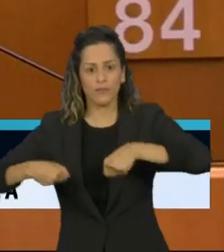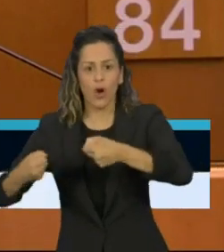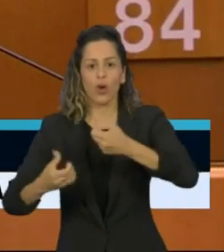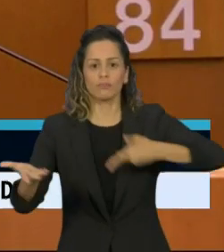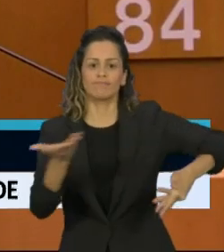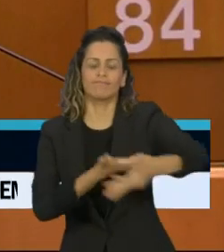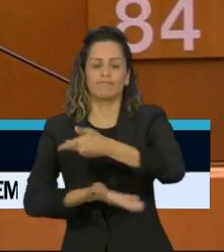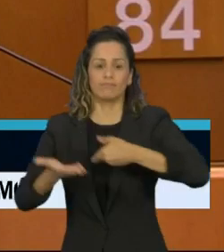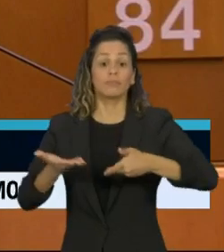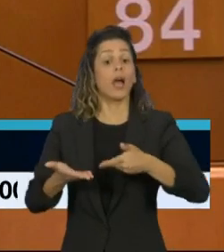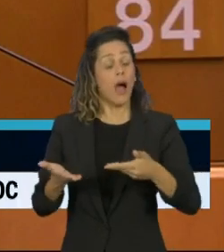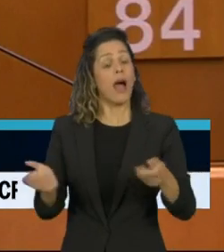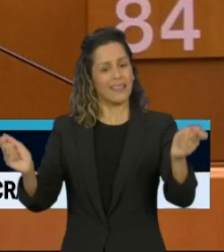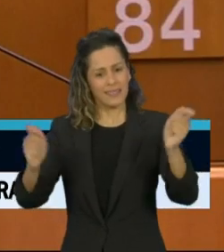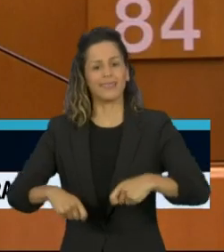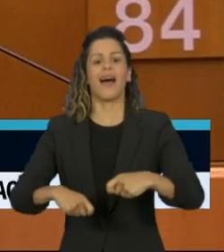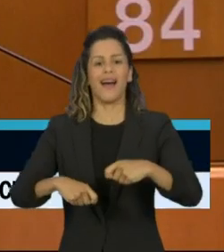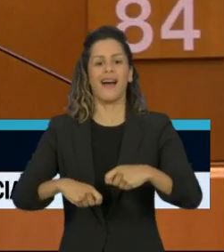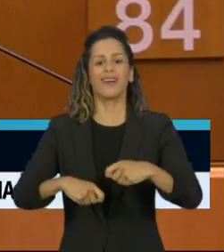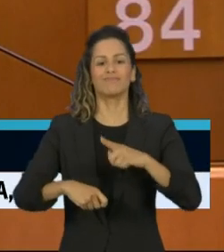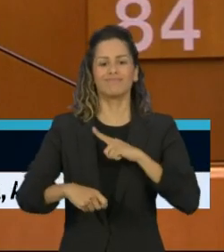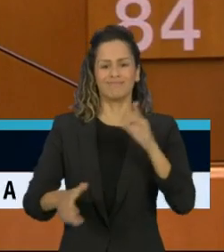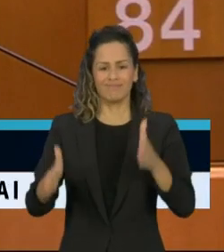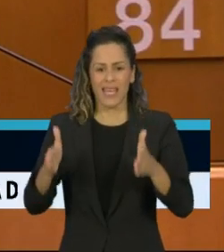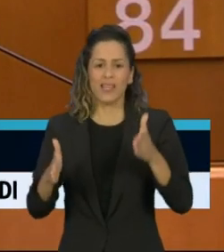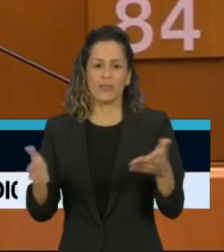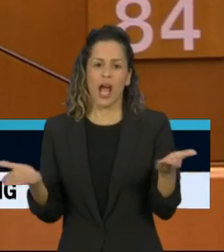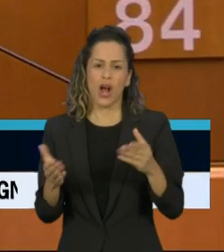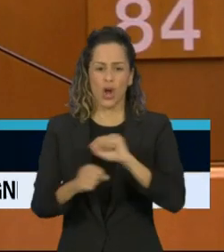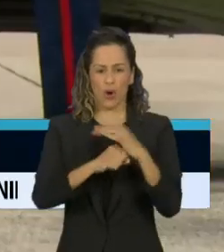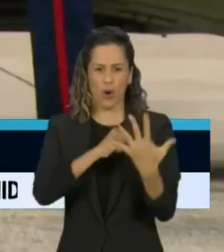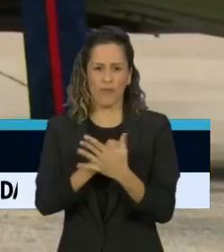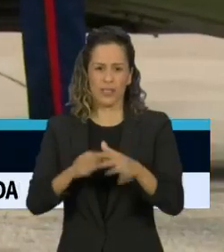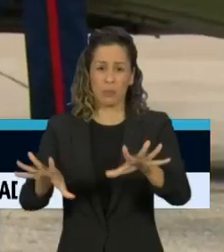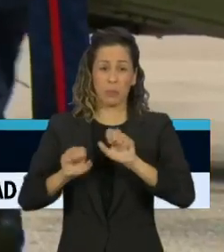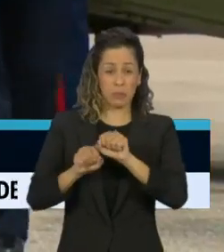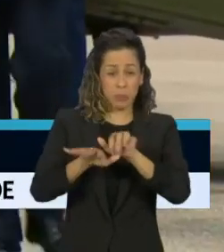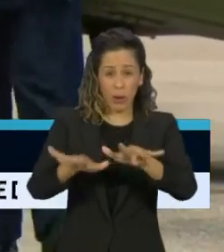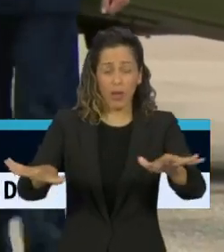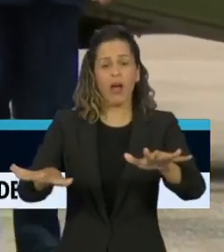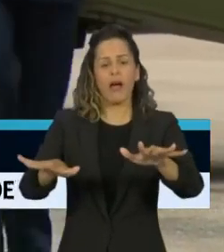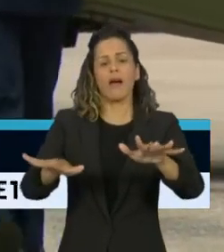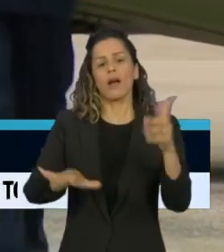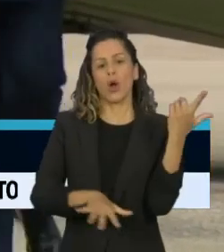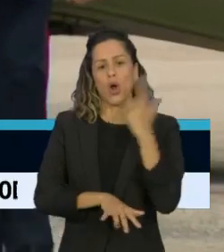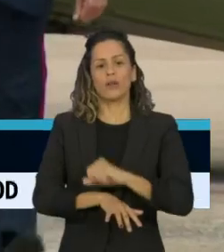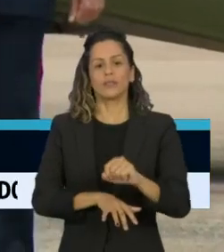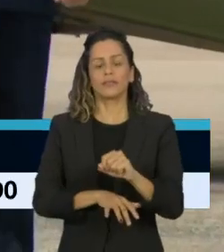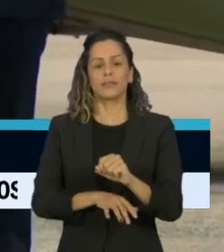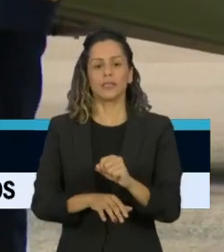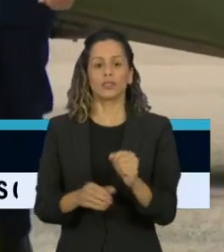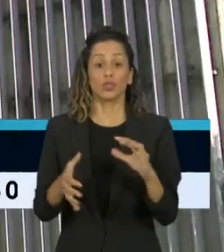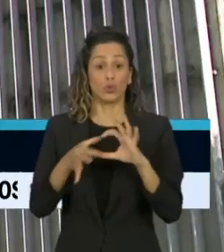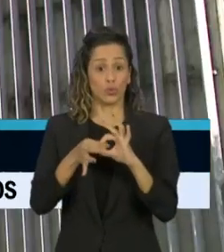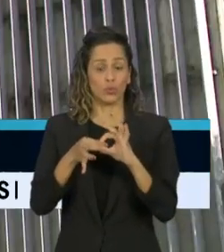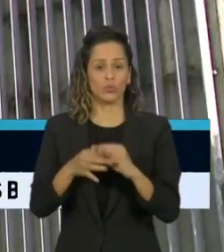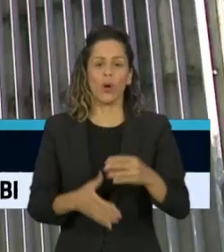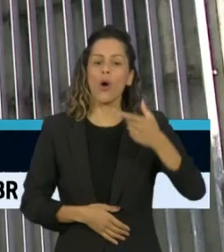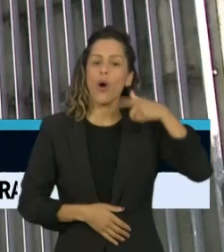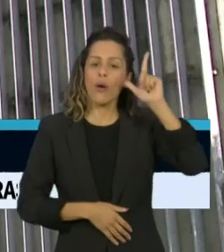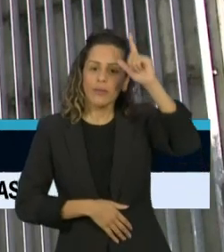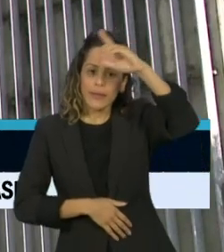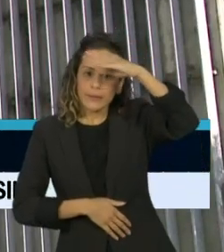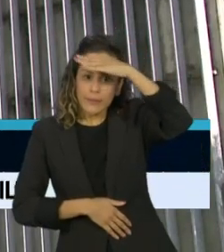Só assim será possível vencer a batalha imposta pela Covid-19. Ontem, o presidente Donald Trump suspendeu as relações com